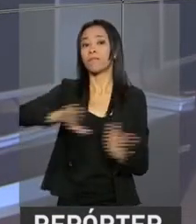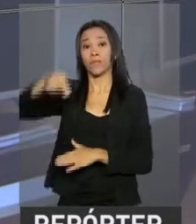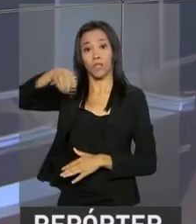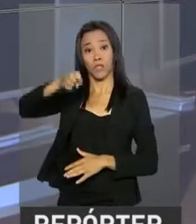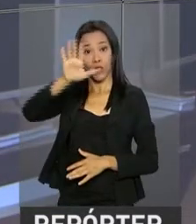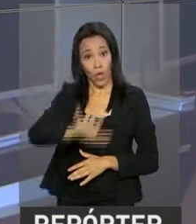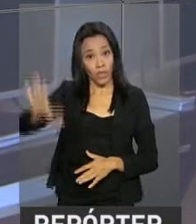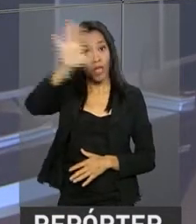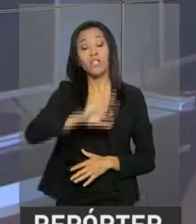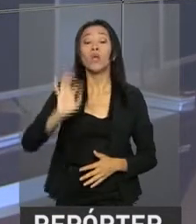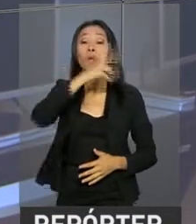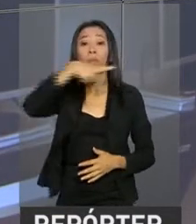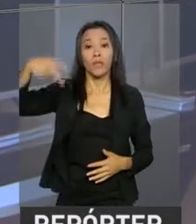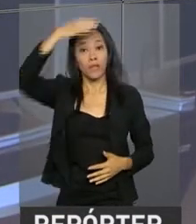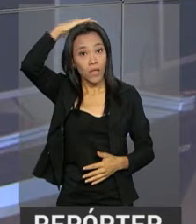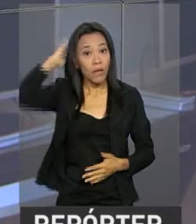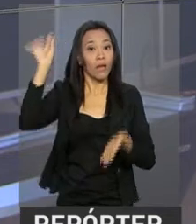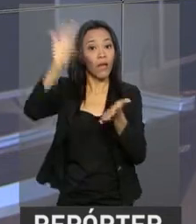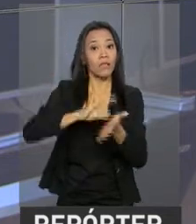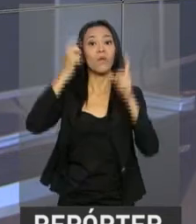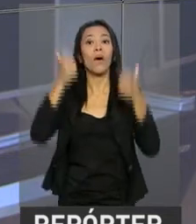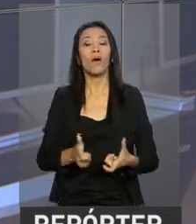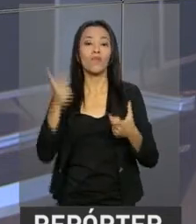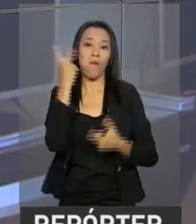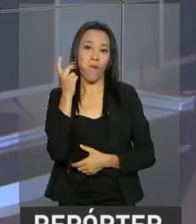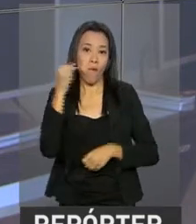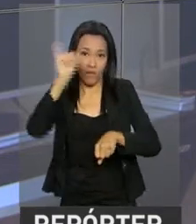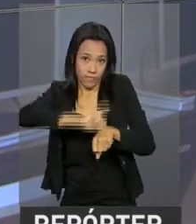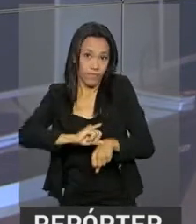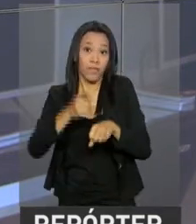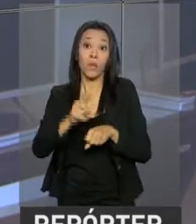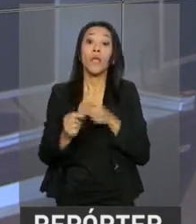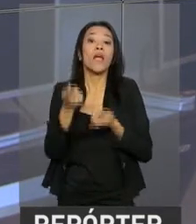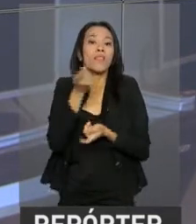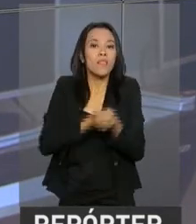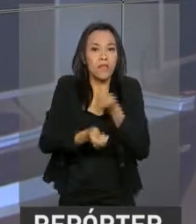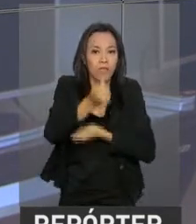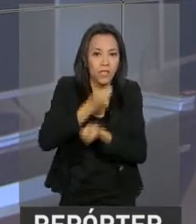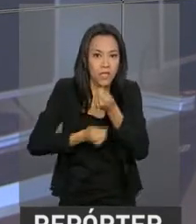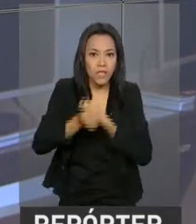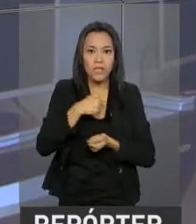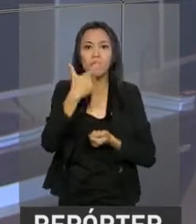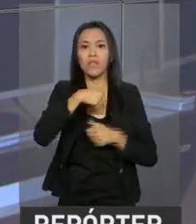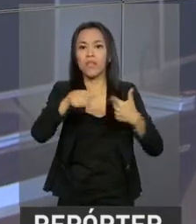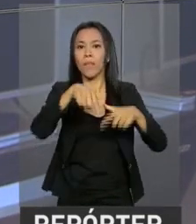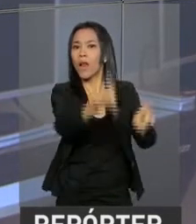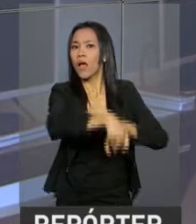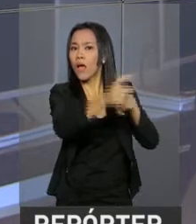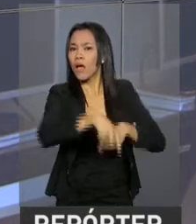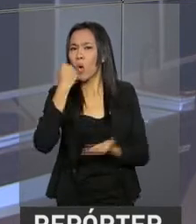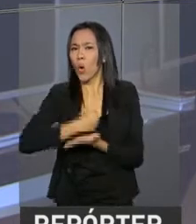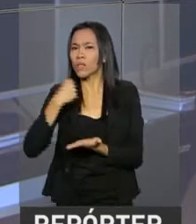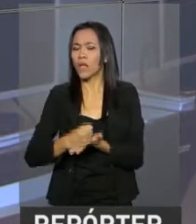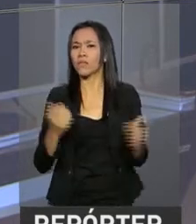temer assinou em fortaleza no ceará o decreto que permite a renegociação de empréstimos de produtores rurais de contratos